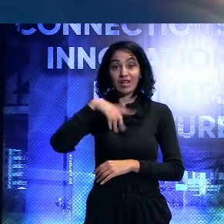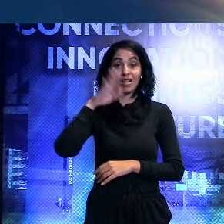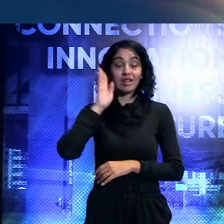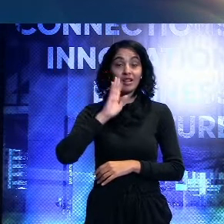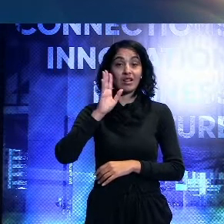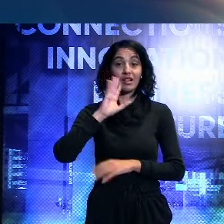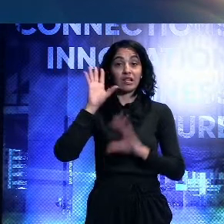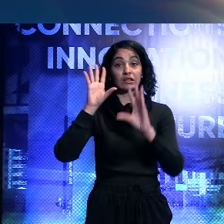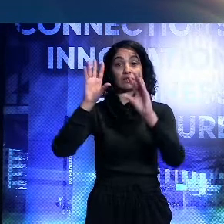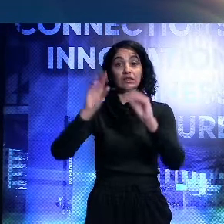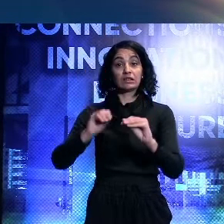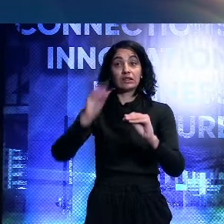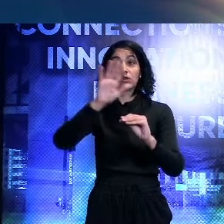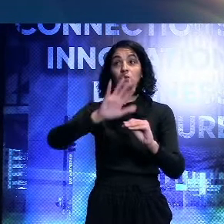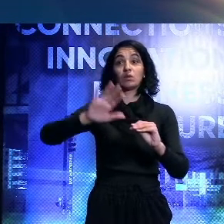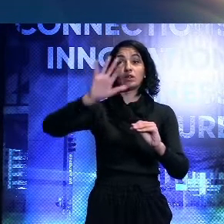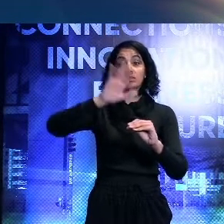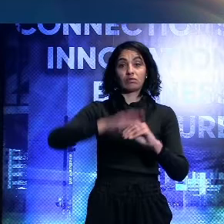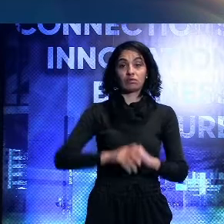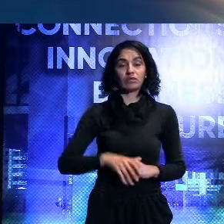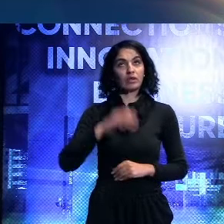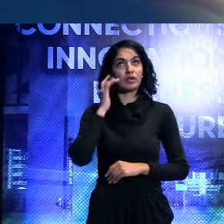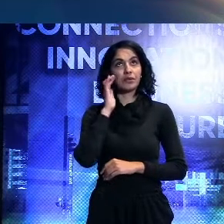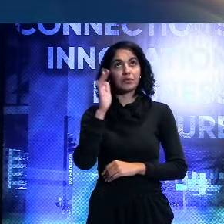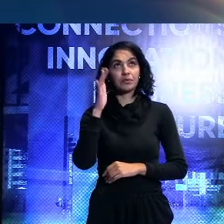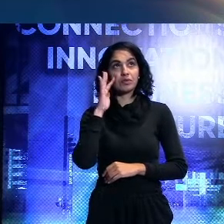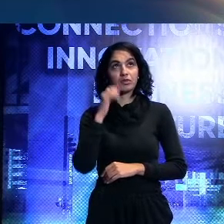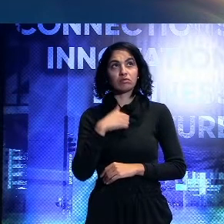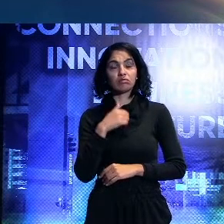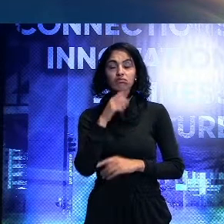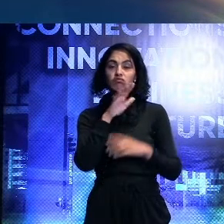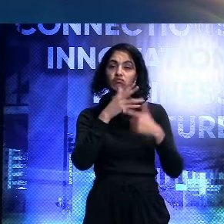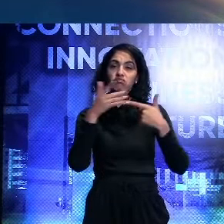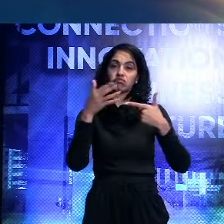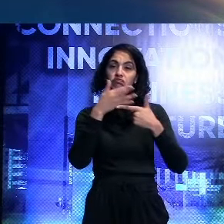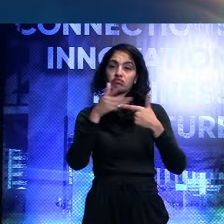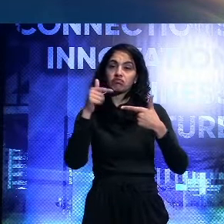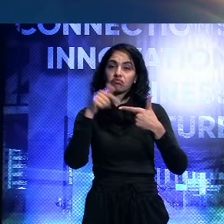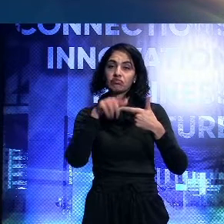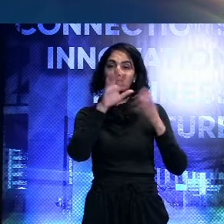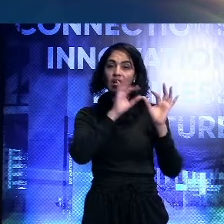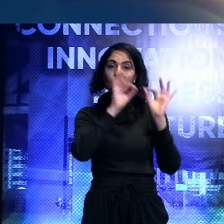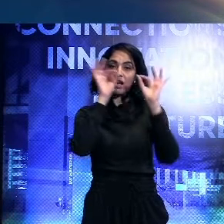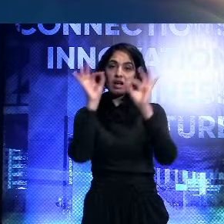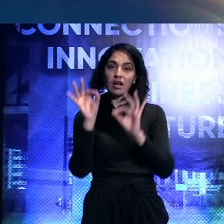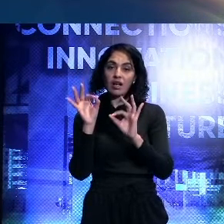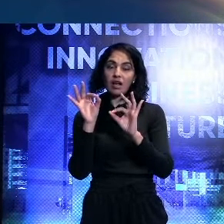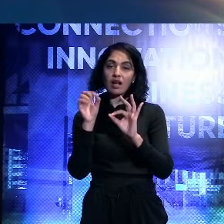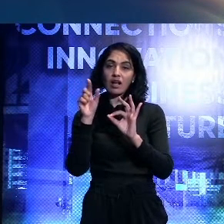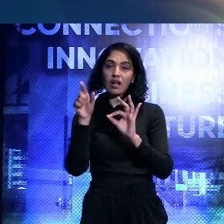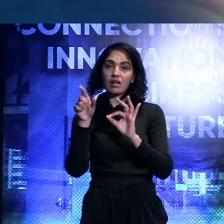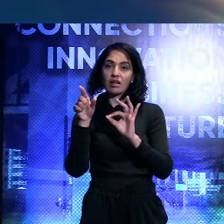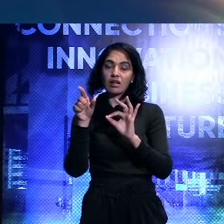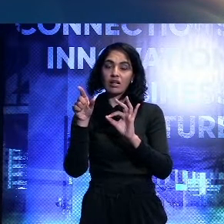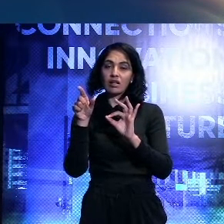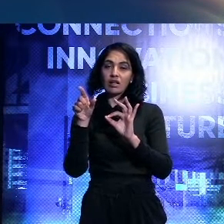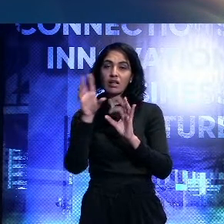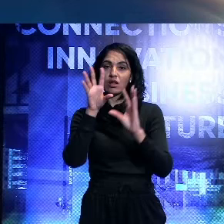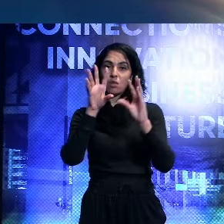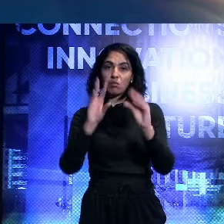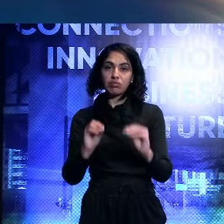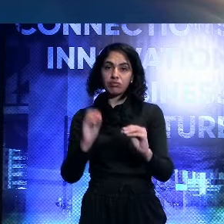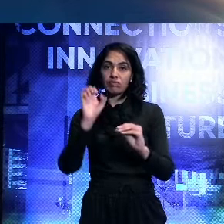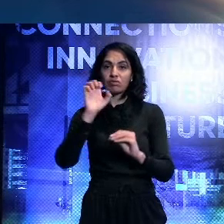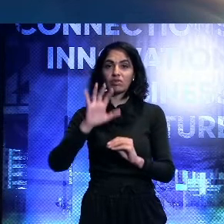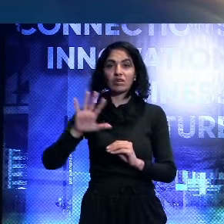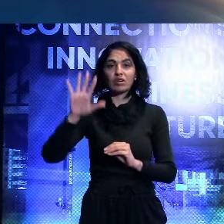região. Então, imagina, você está lá na sua casa, assistindo Stranger Things, né, feliz pra caramba, aí os caras decidem fazer isso aí e desligam uma região. O negócio